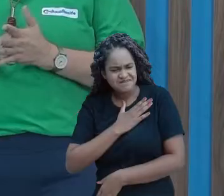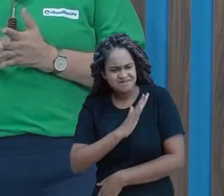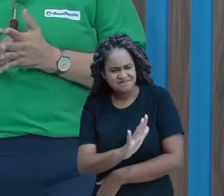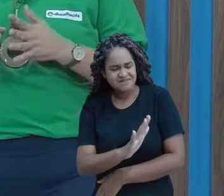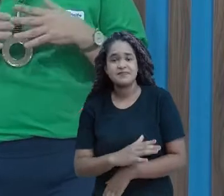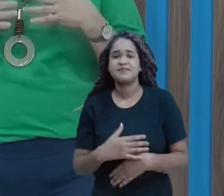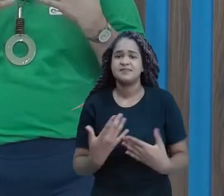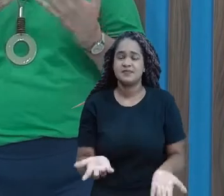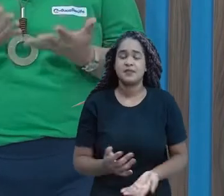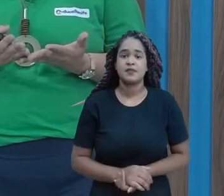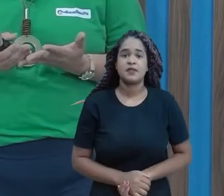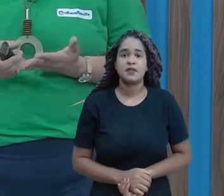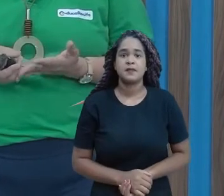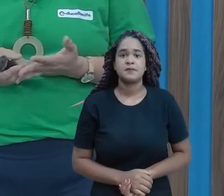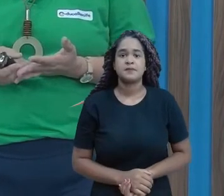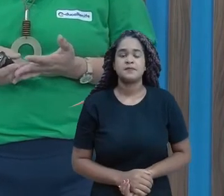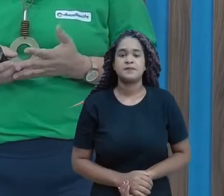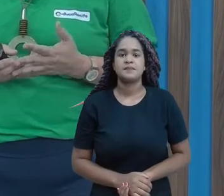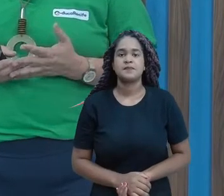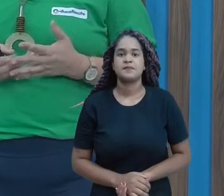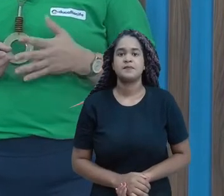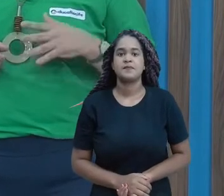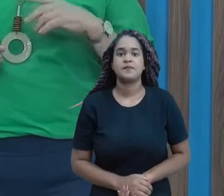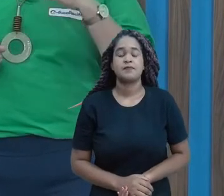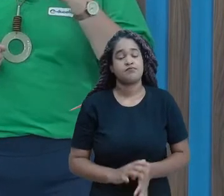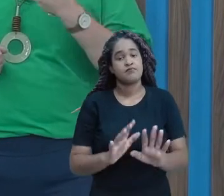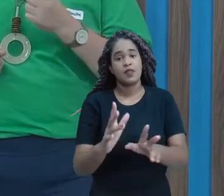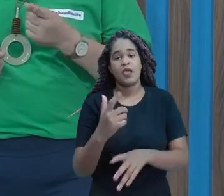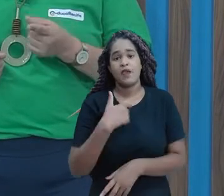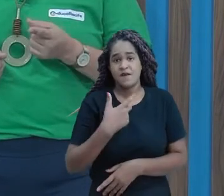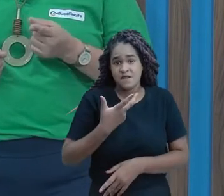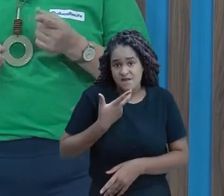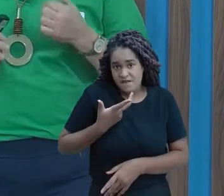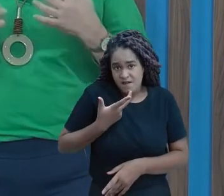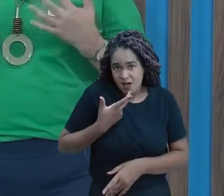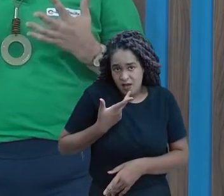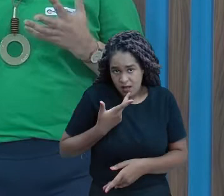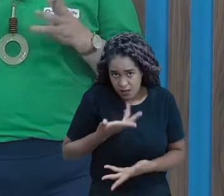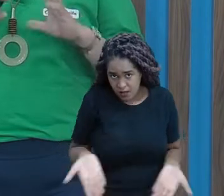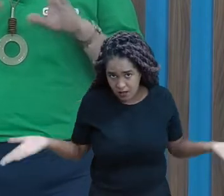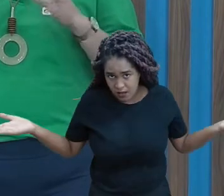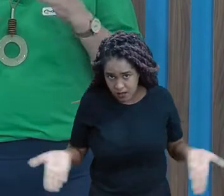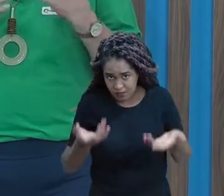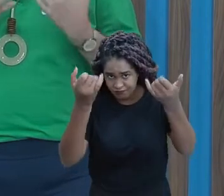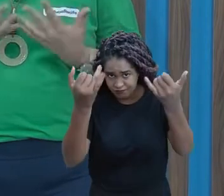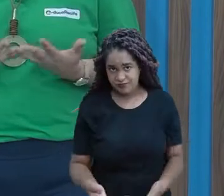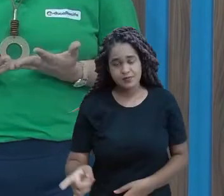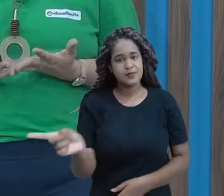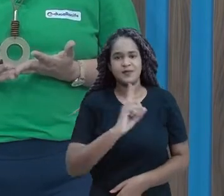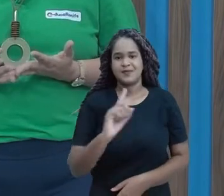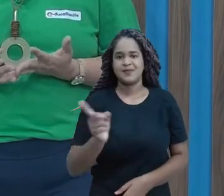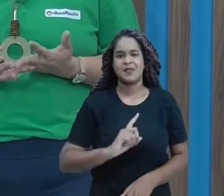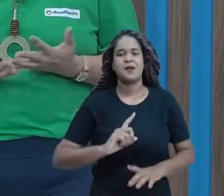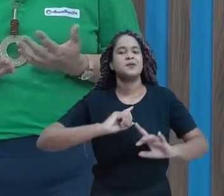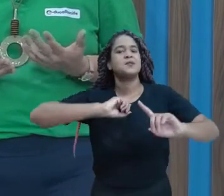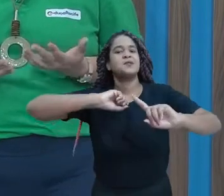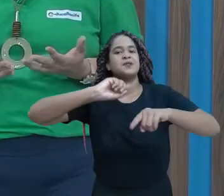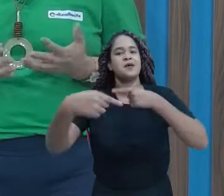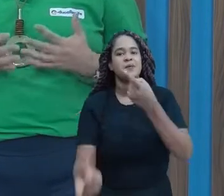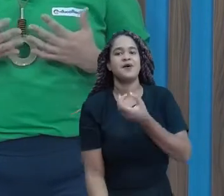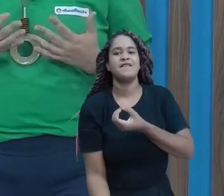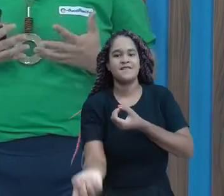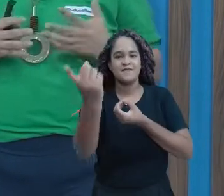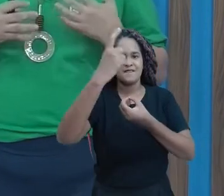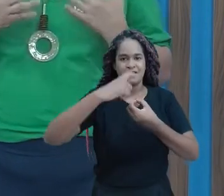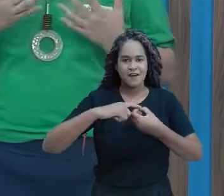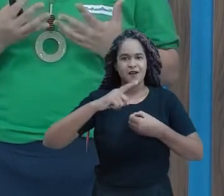talvez volte, dependendo do nosso tempo, a esse tema depois, e aí vocês vão poder tirar as conclusões de vocês,